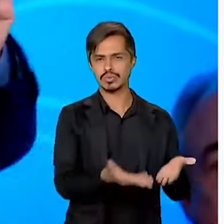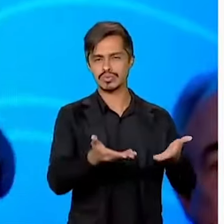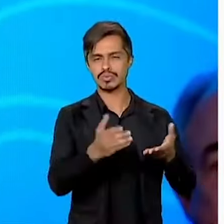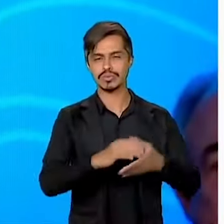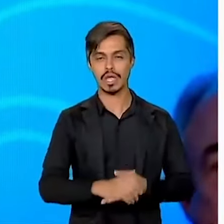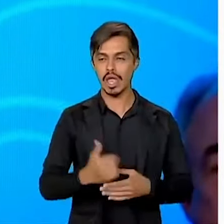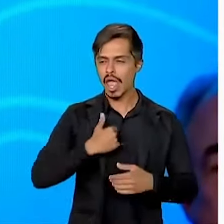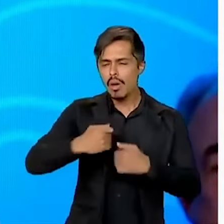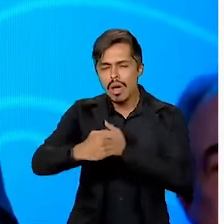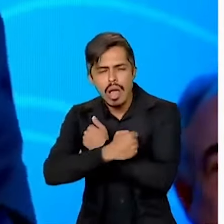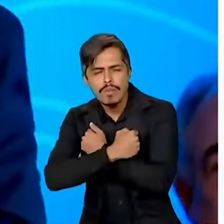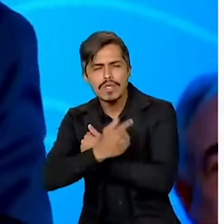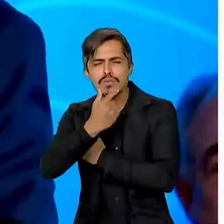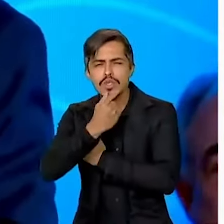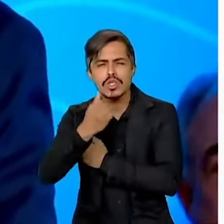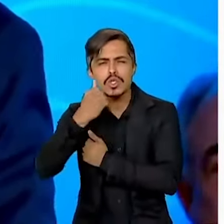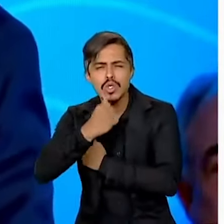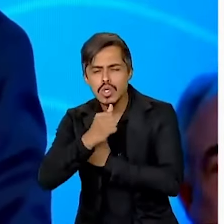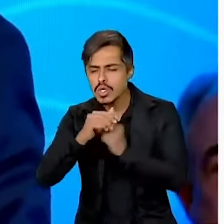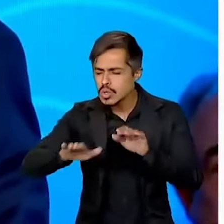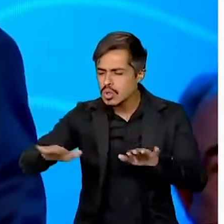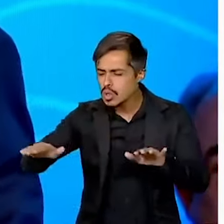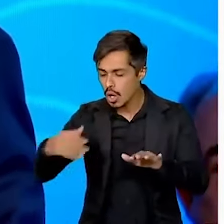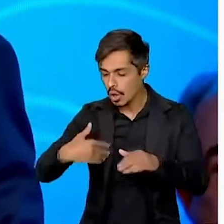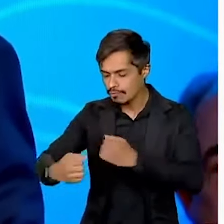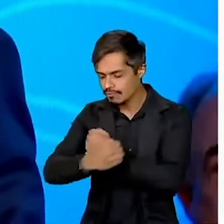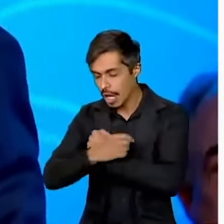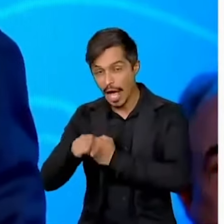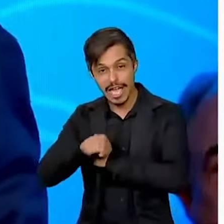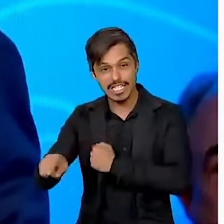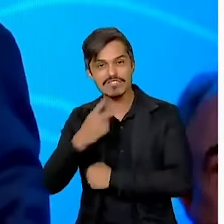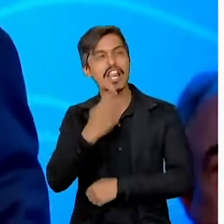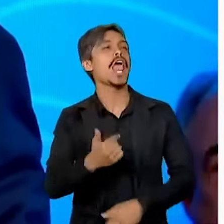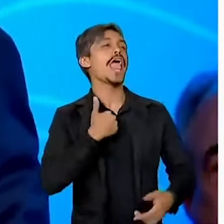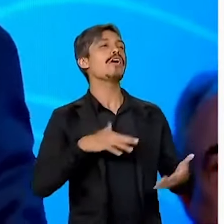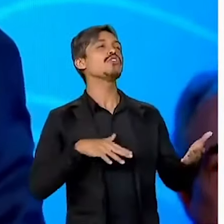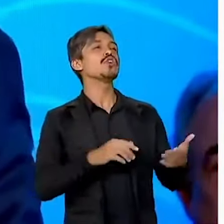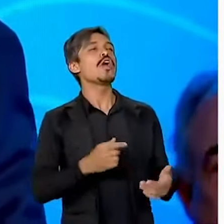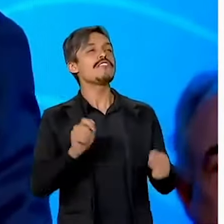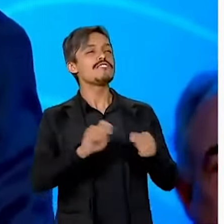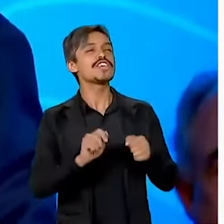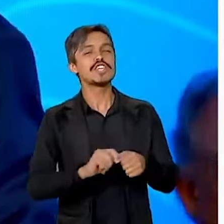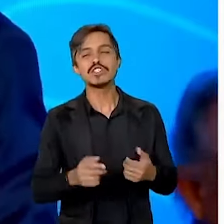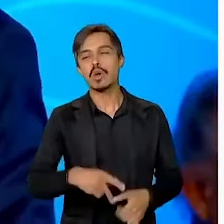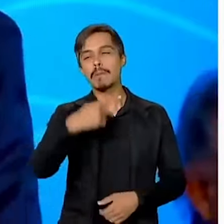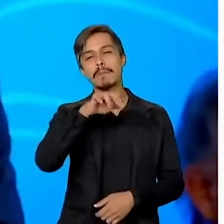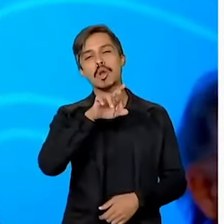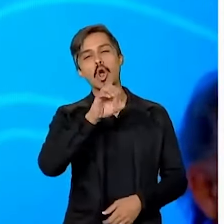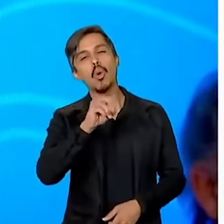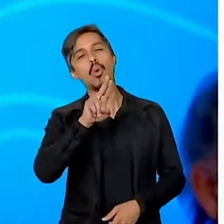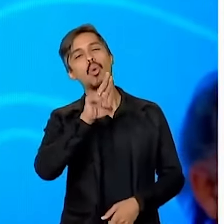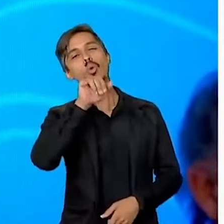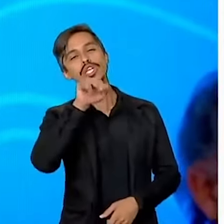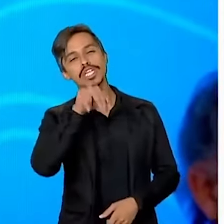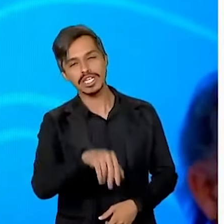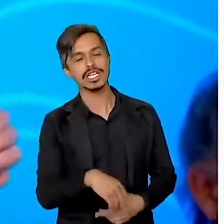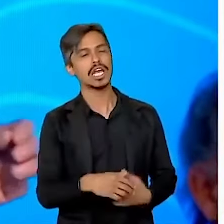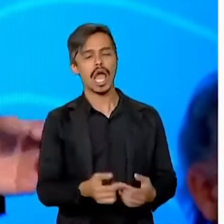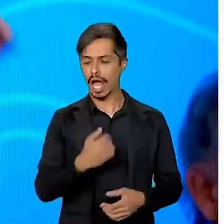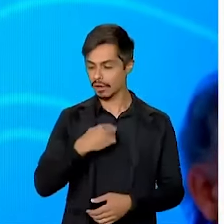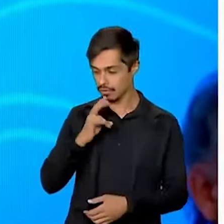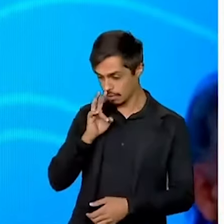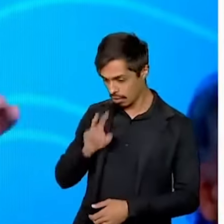meninas e meninos, a coisa que eu mais ouvi foi o seguinte: ô Lula, eu fiz o ProUni. Ô Lula, eu fiz o ProUni. Eu fiz o ProUni. O